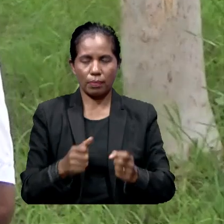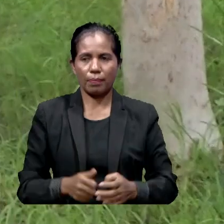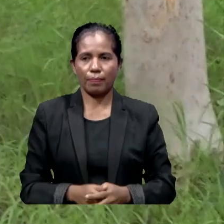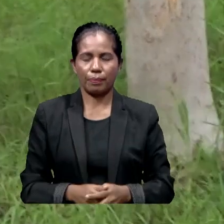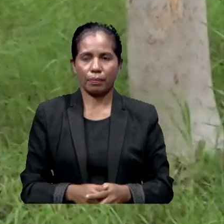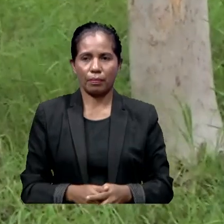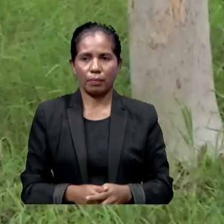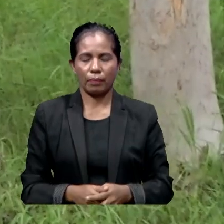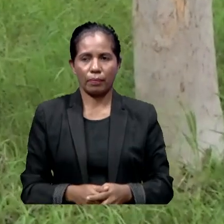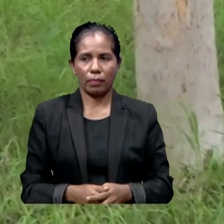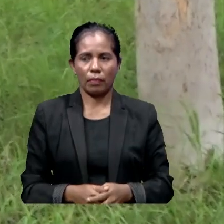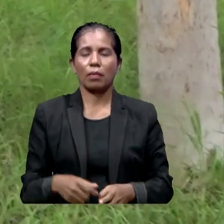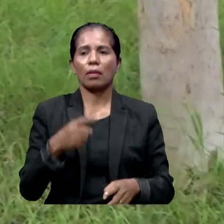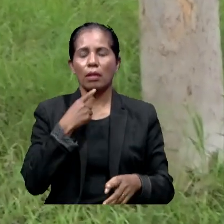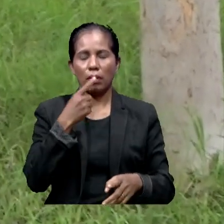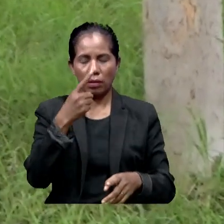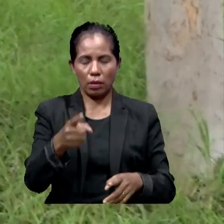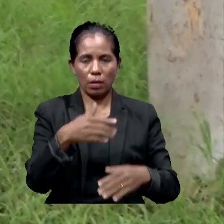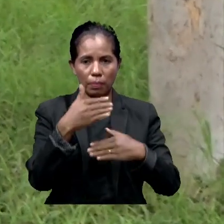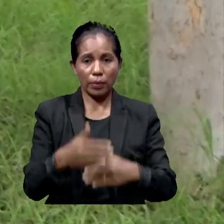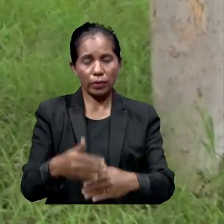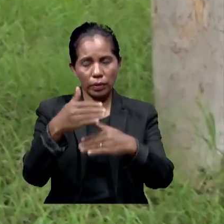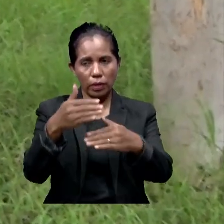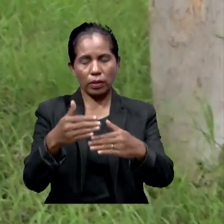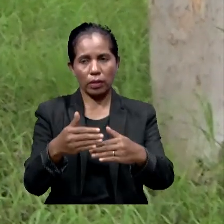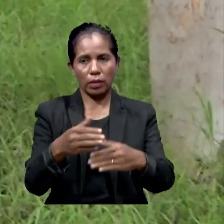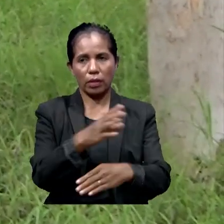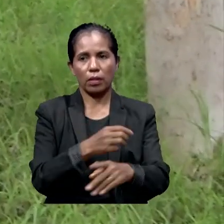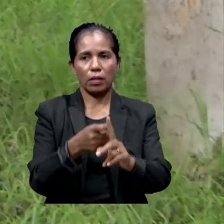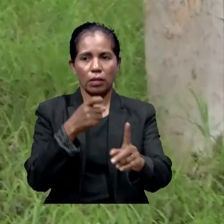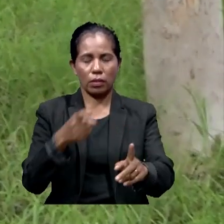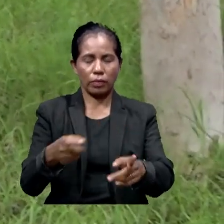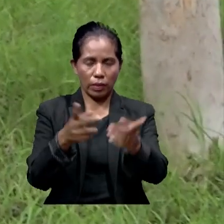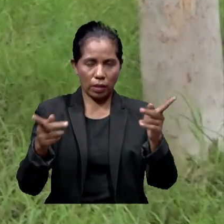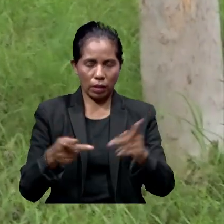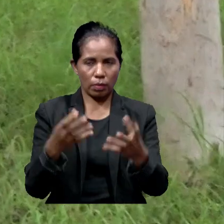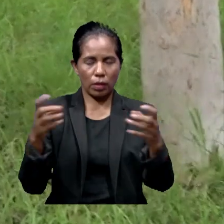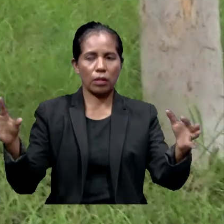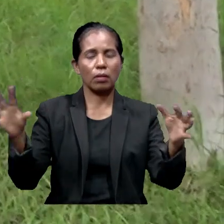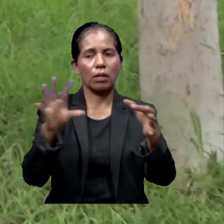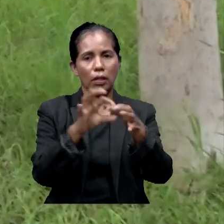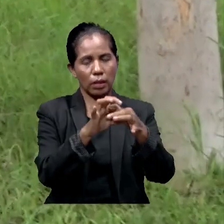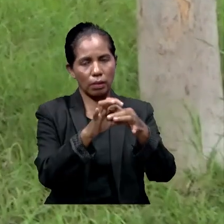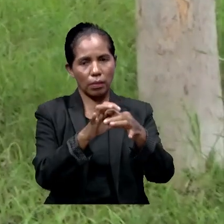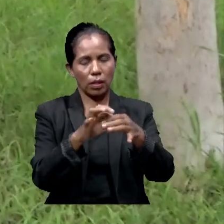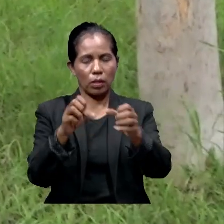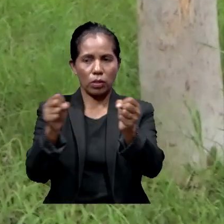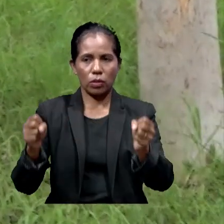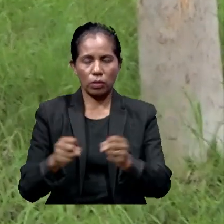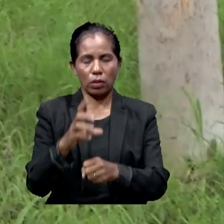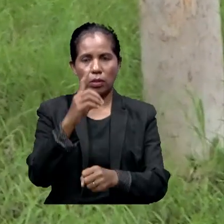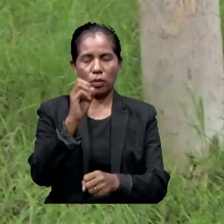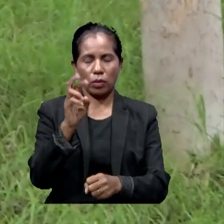e atu informamos processo balu troço lumkida nebe atu liga ba atlo doro